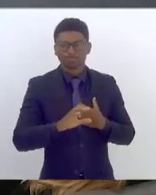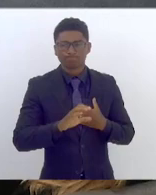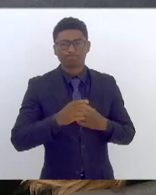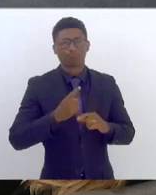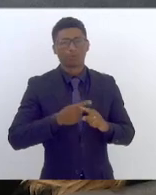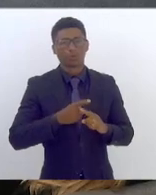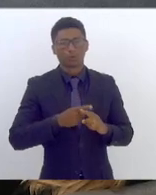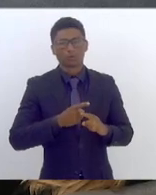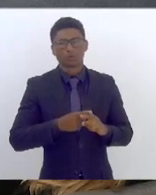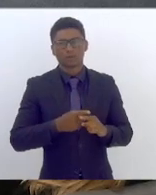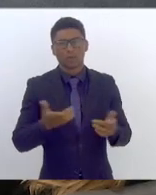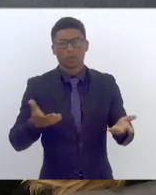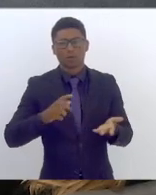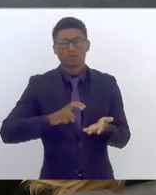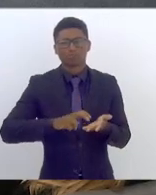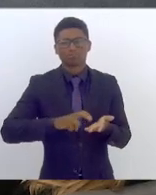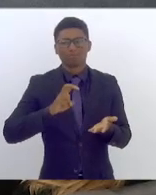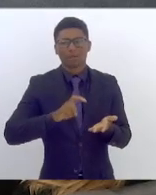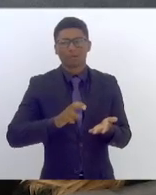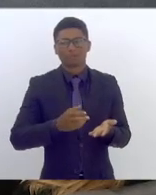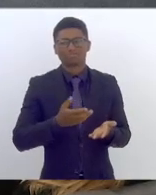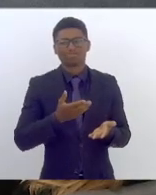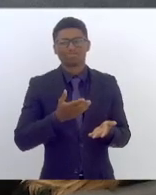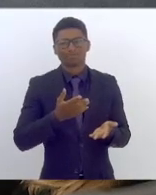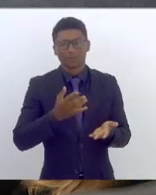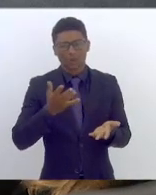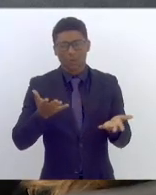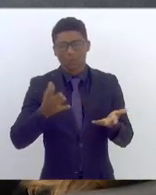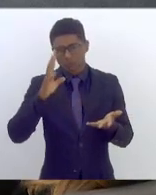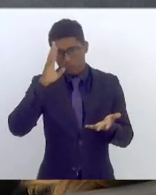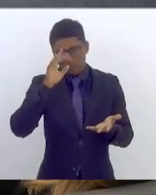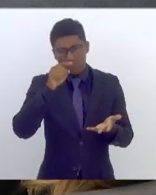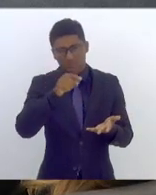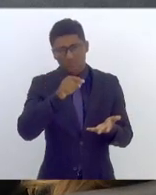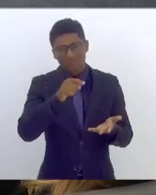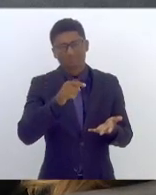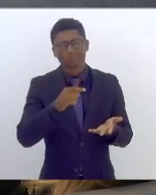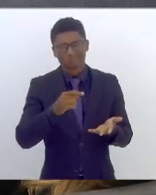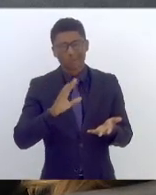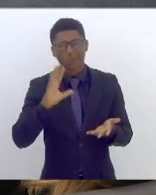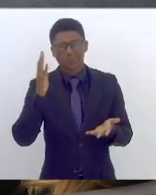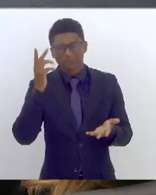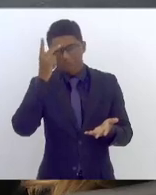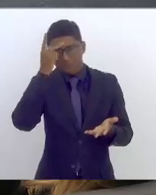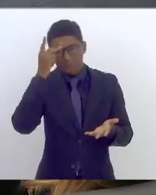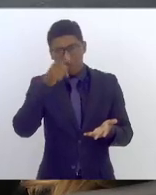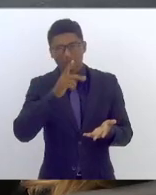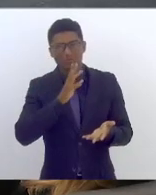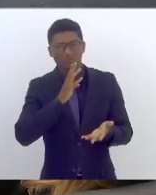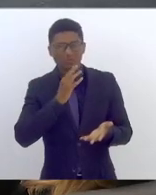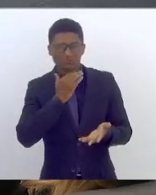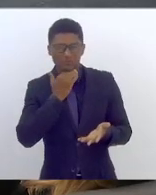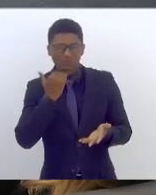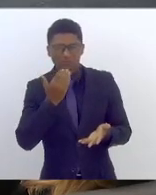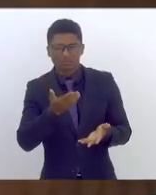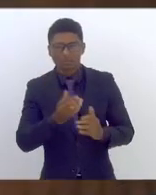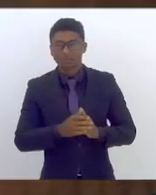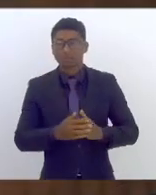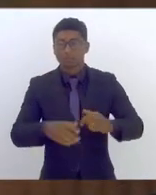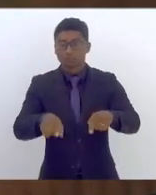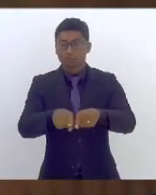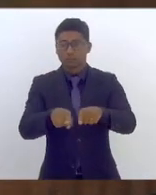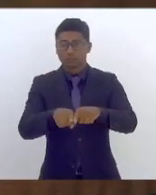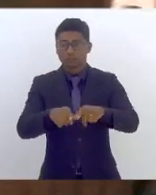né nessa manhã de quarta-feira é uma querida também é a equipe do